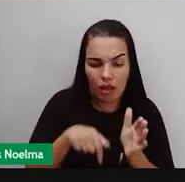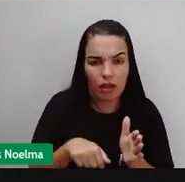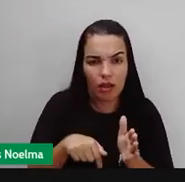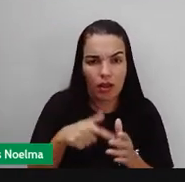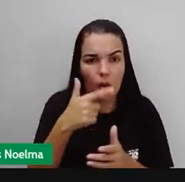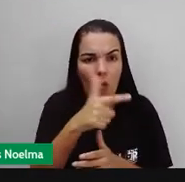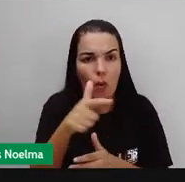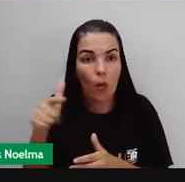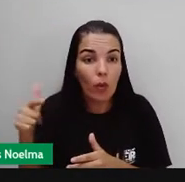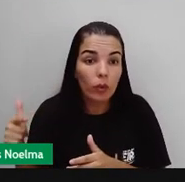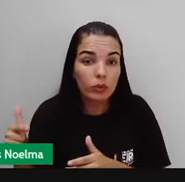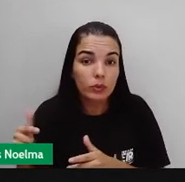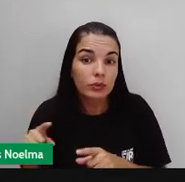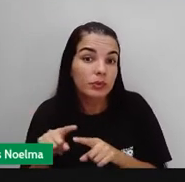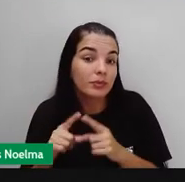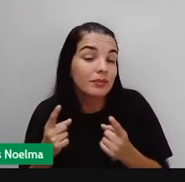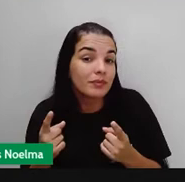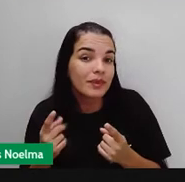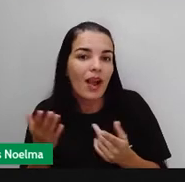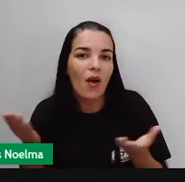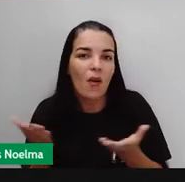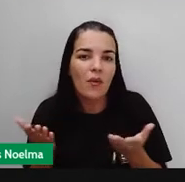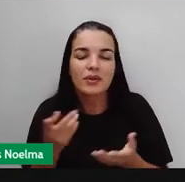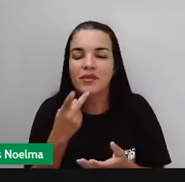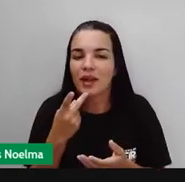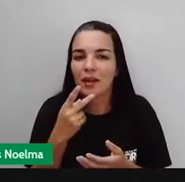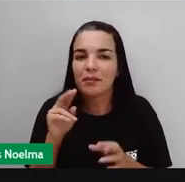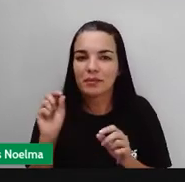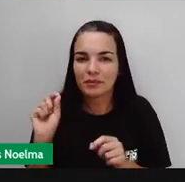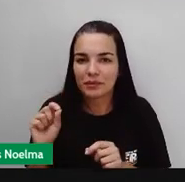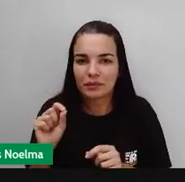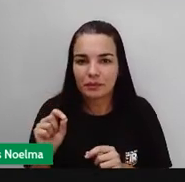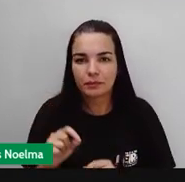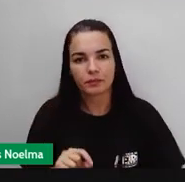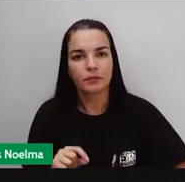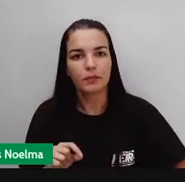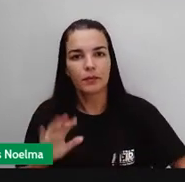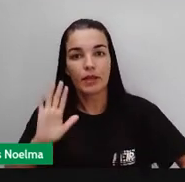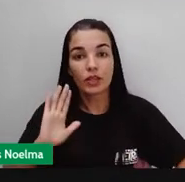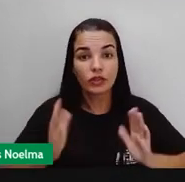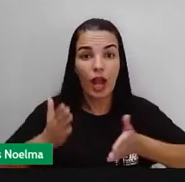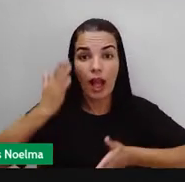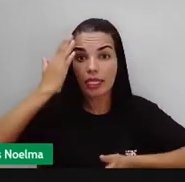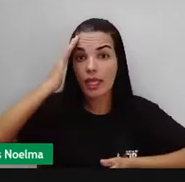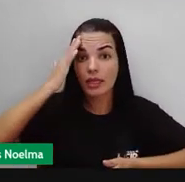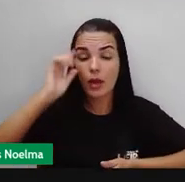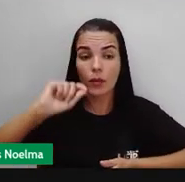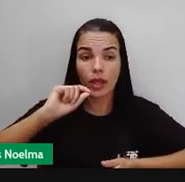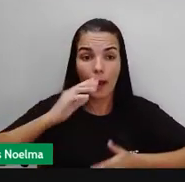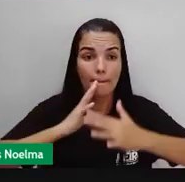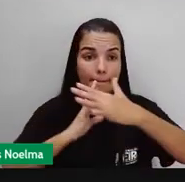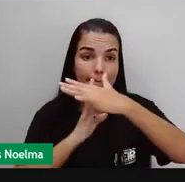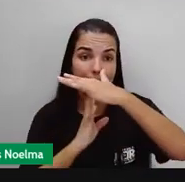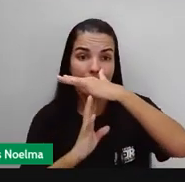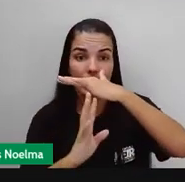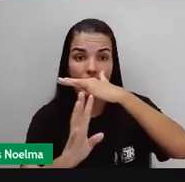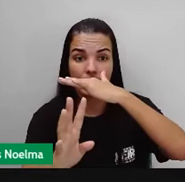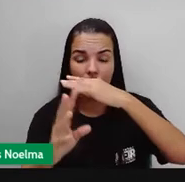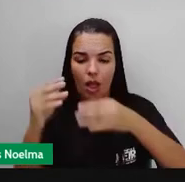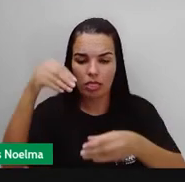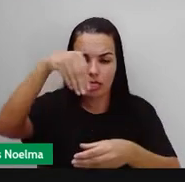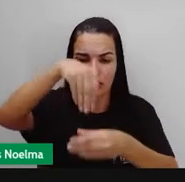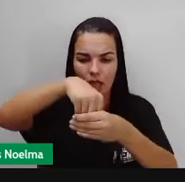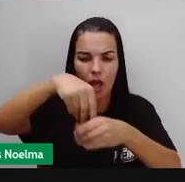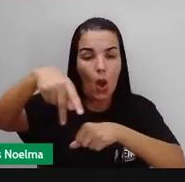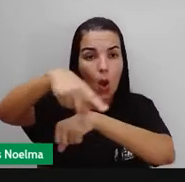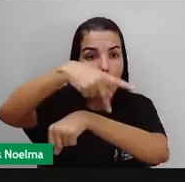outro? É sobre isso que falaremos hoje. Entendemos que migrações são movimentos de pessoas no interior de um país ou